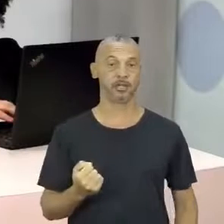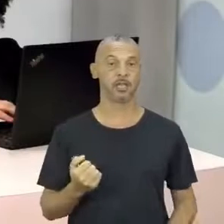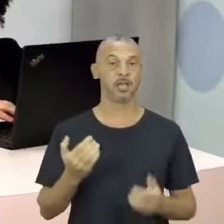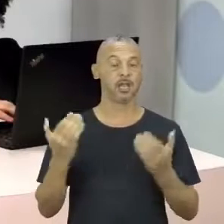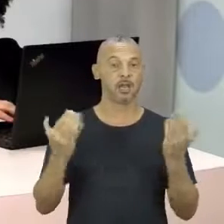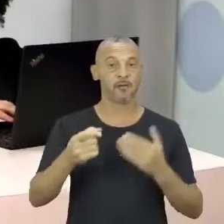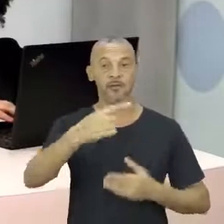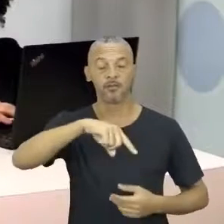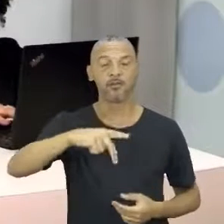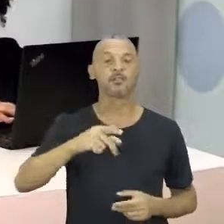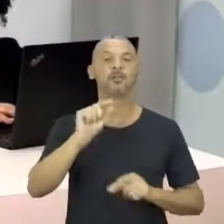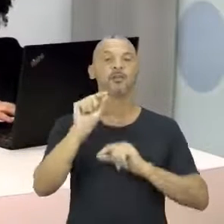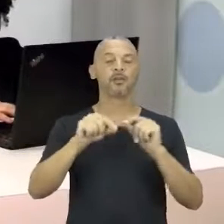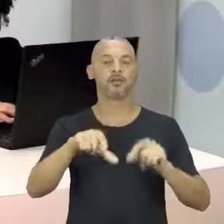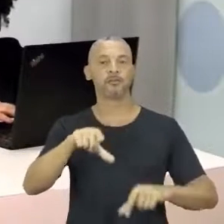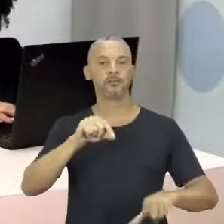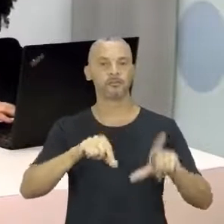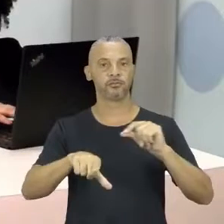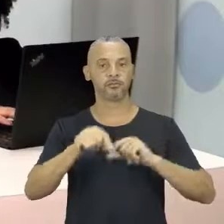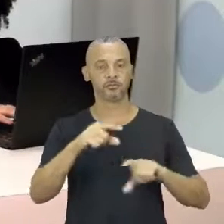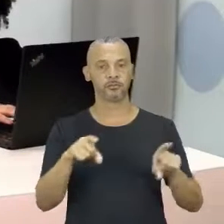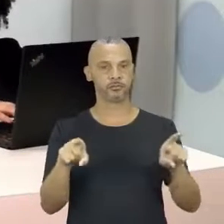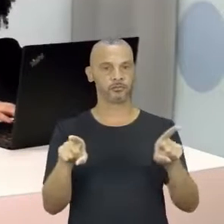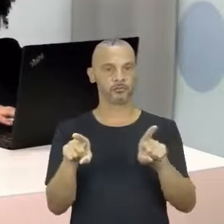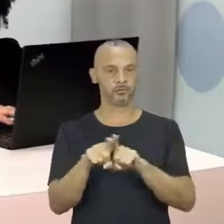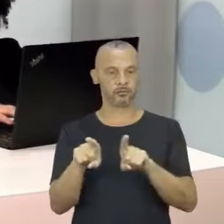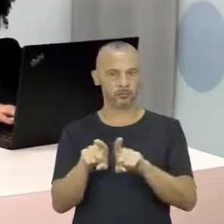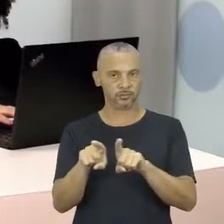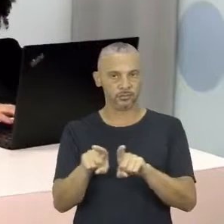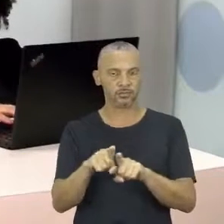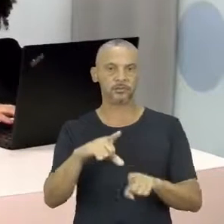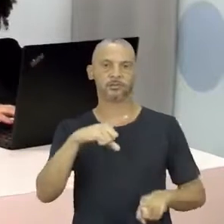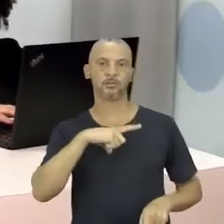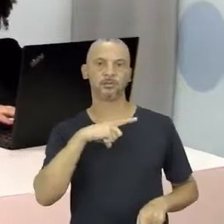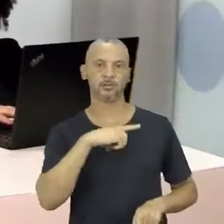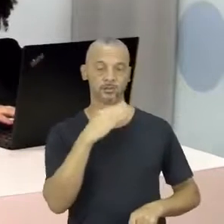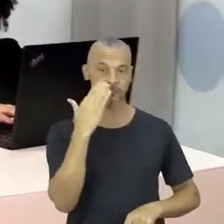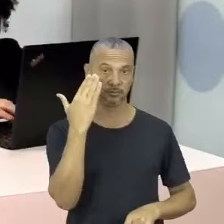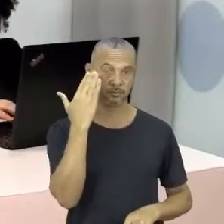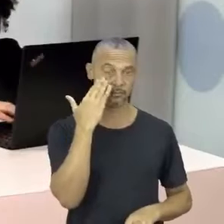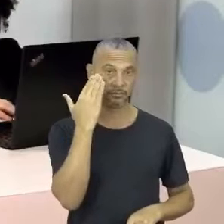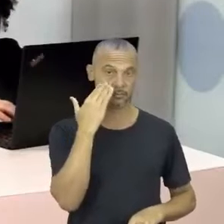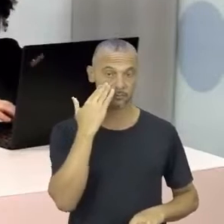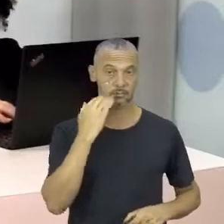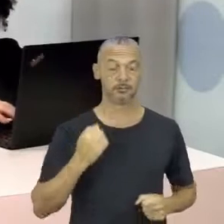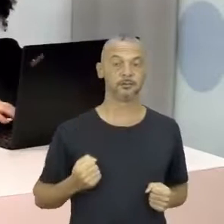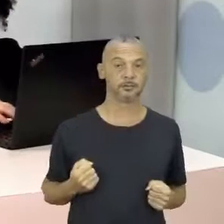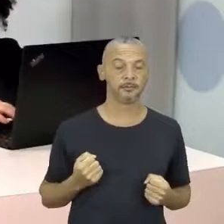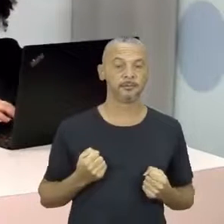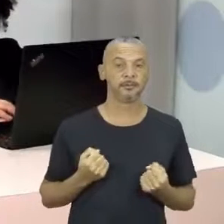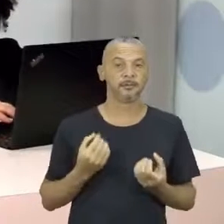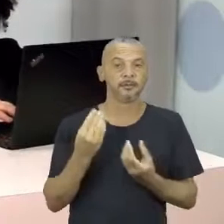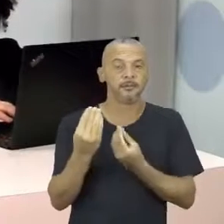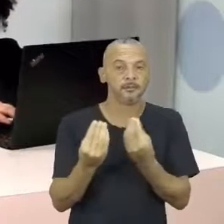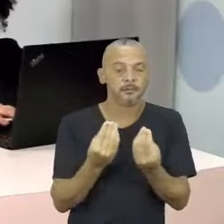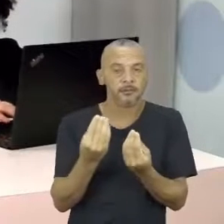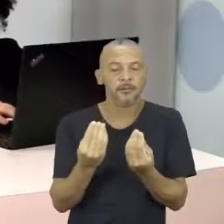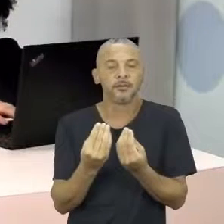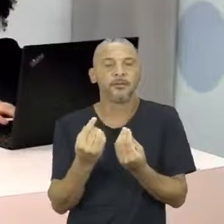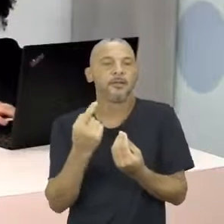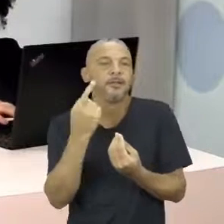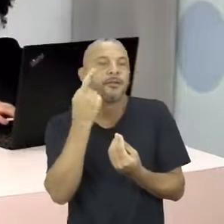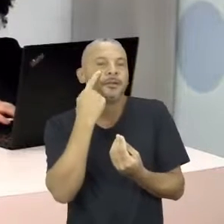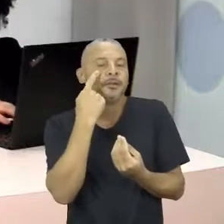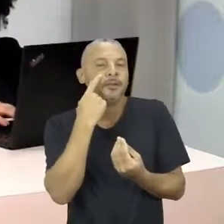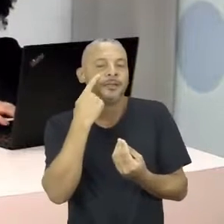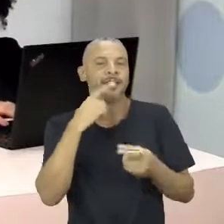gente está falando do processo seletivo, no qual, quando você fez a inscrição da VUNESP, você poderia participar tanto concorrendo